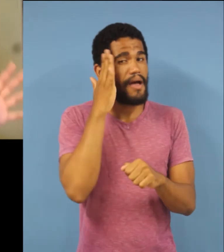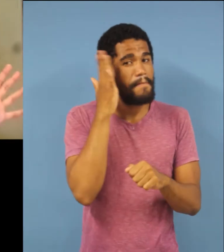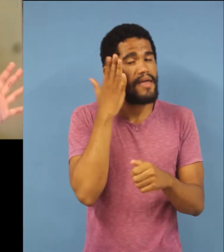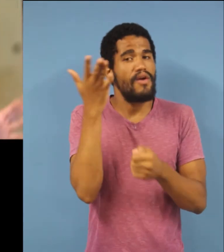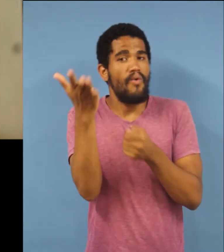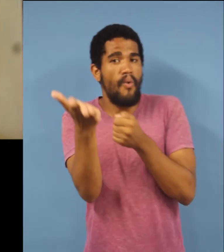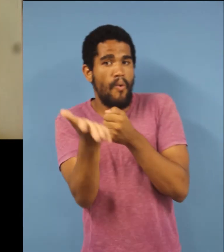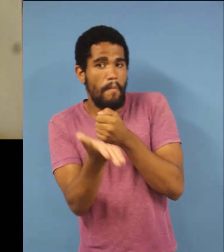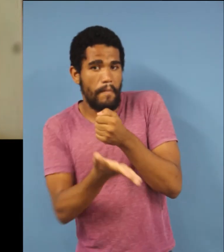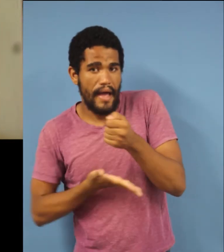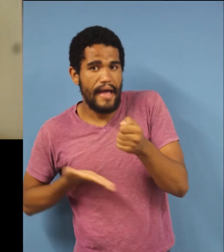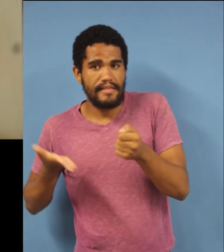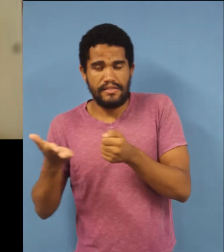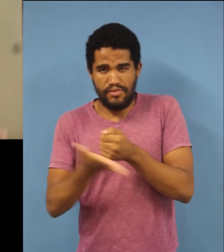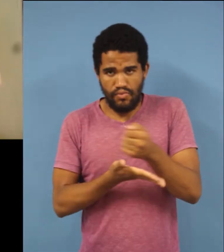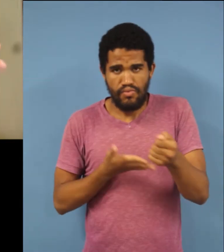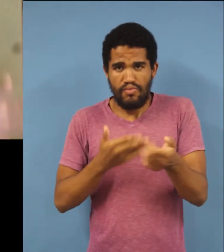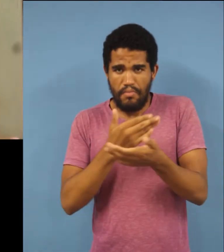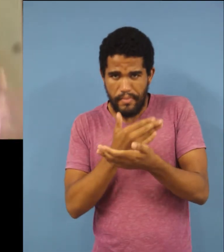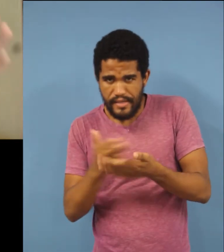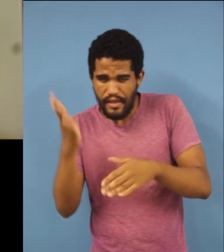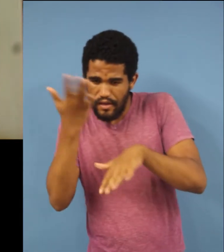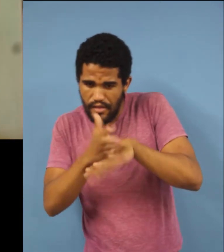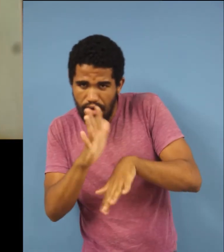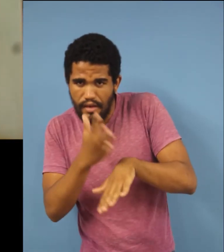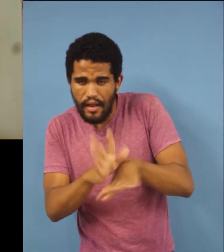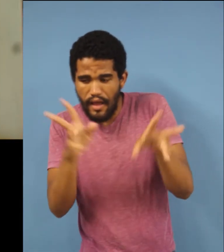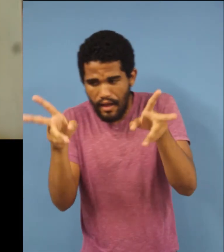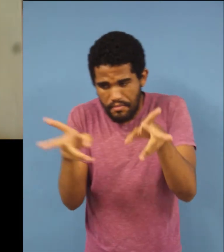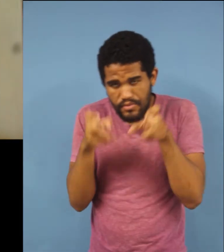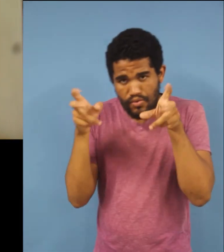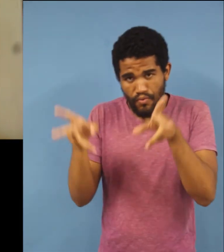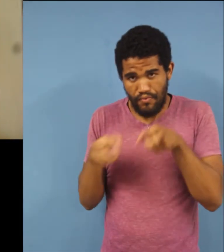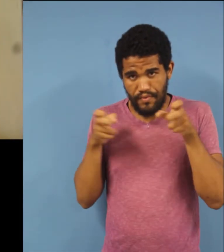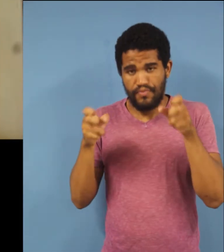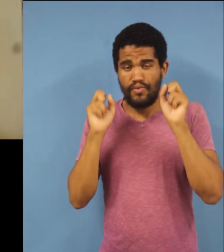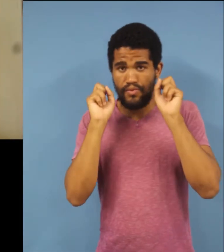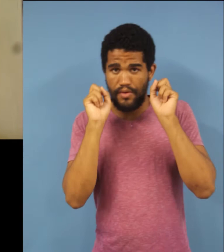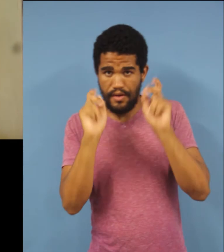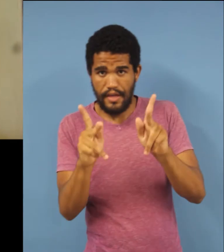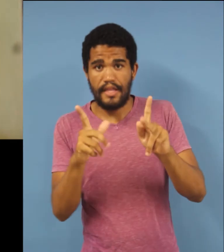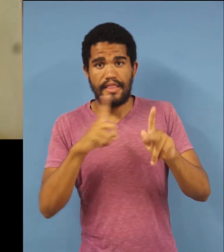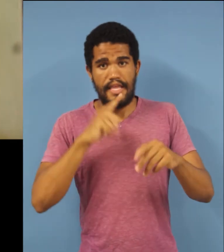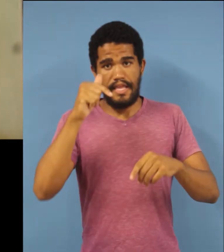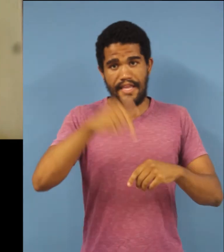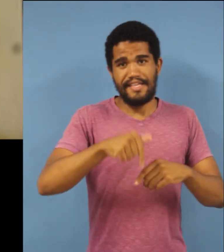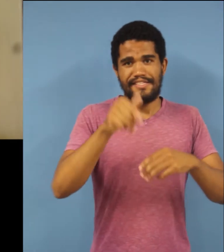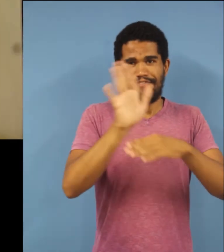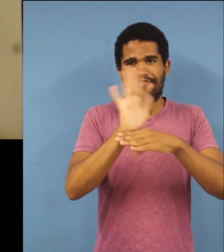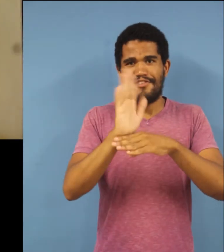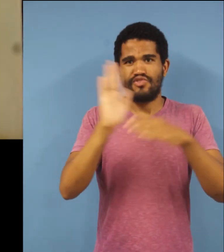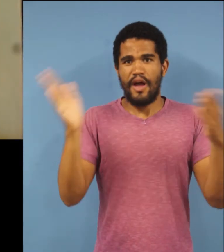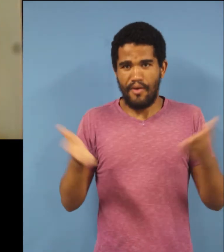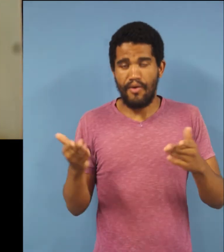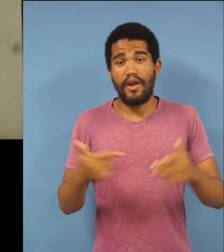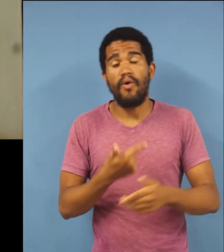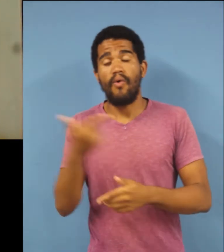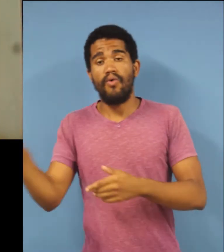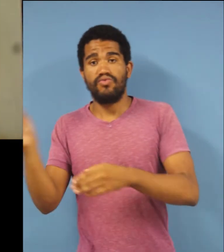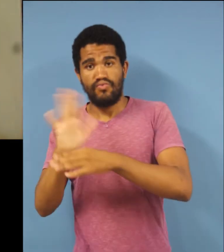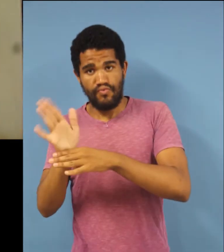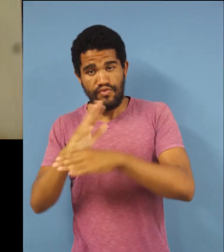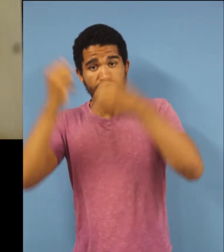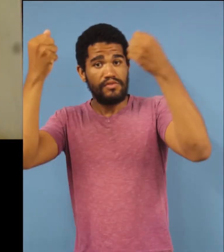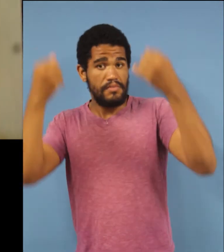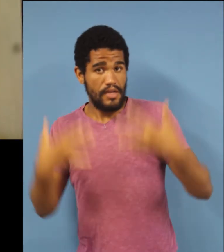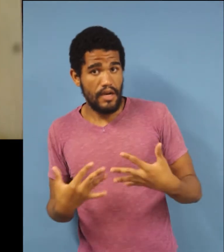cimento na construção da casa também não é bom. Então, quando você pensar nos conectivos, utilize-os na hora correta. Você vai memorizando aos